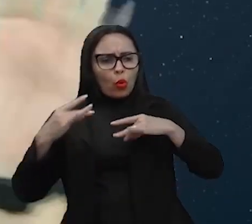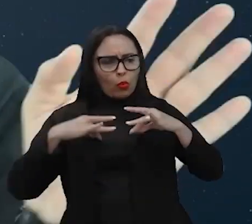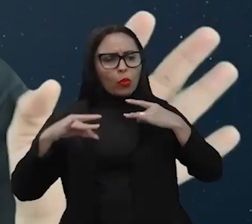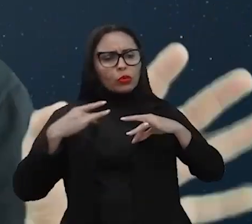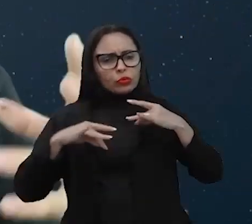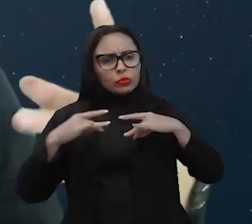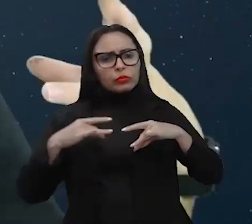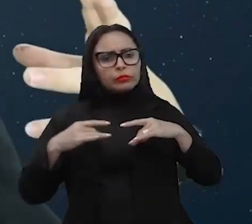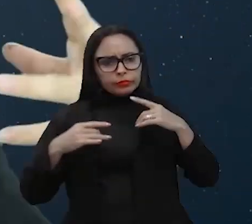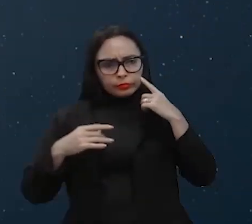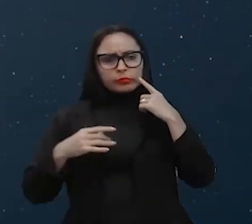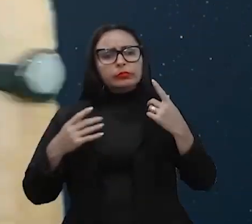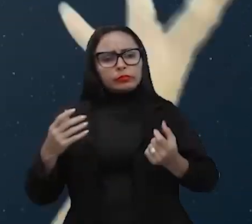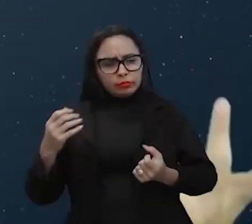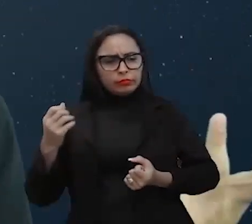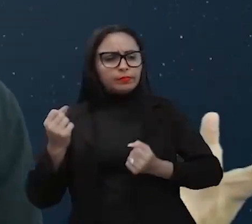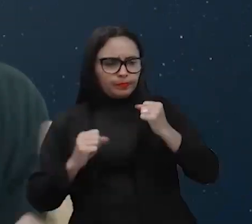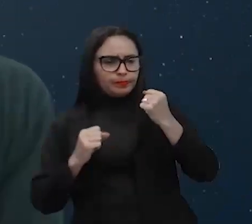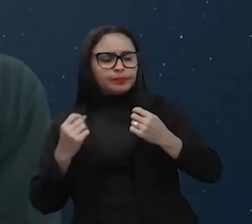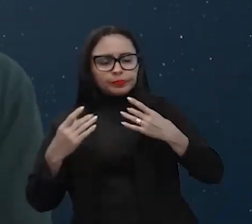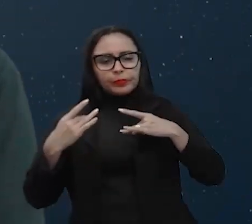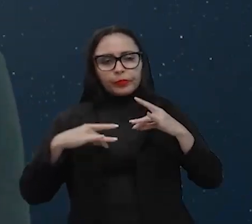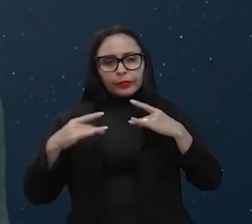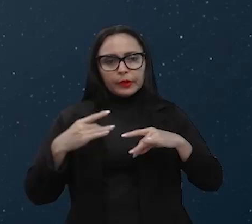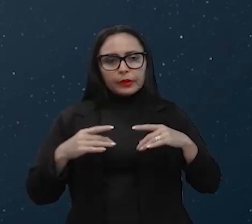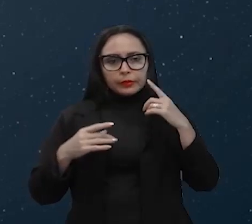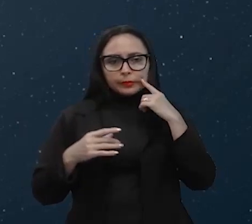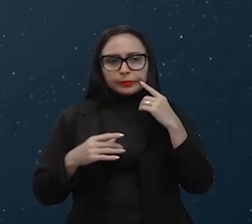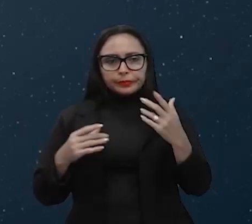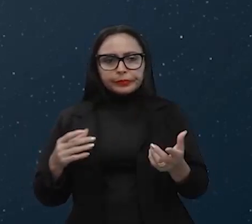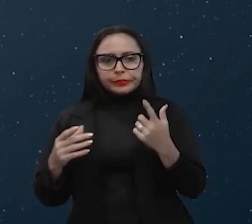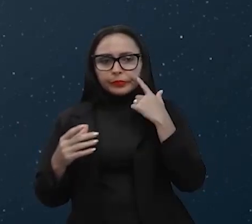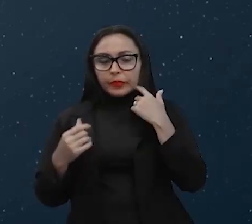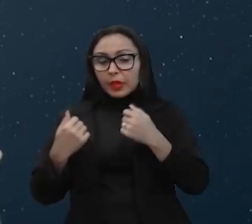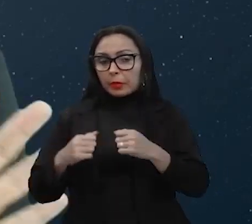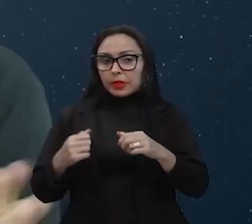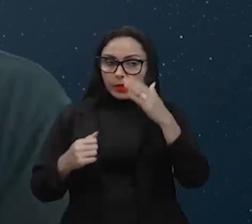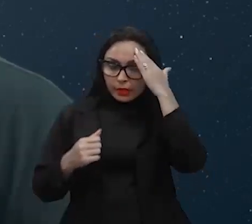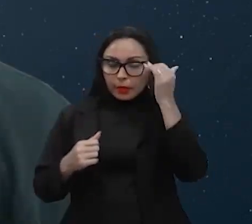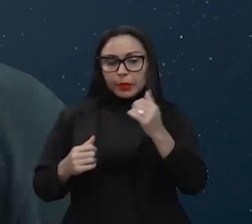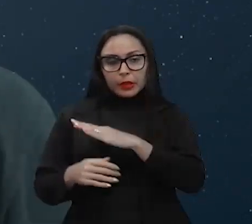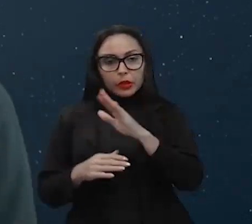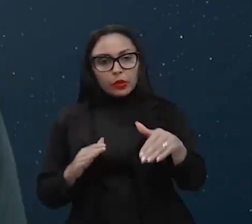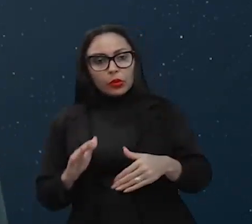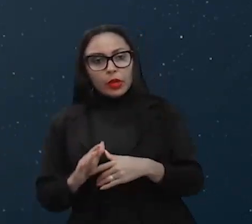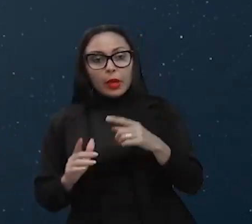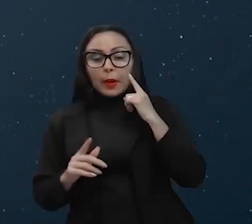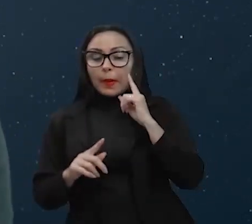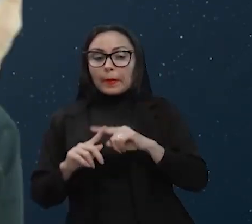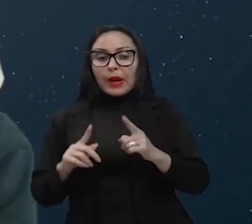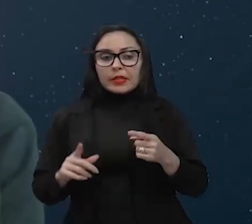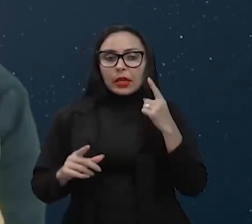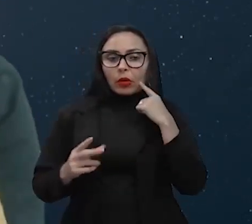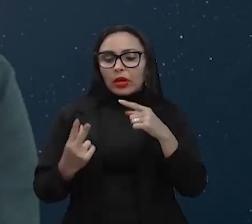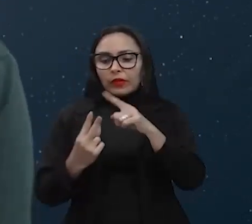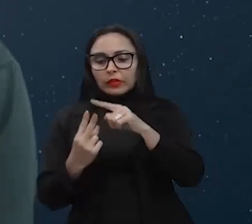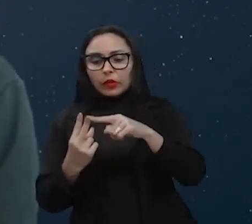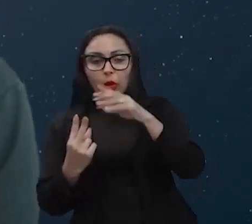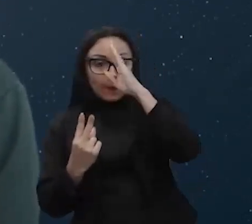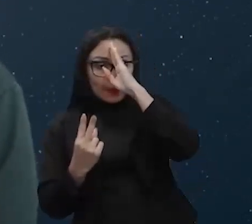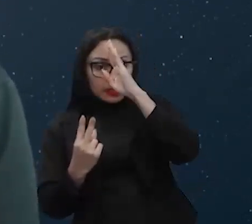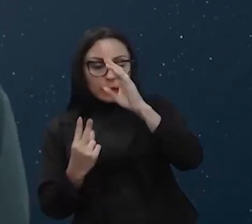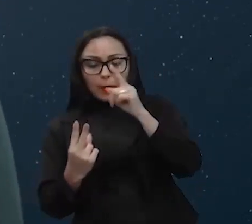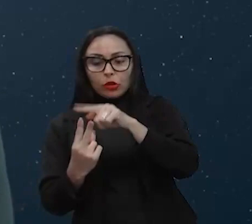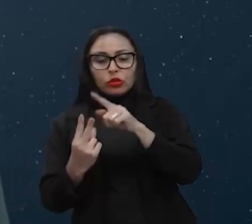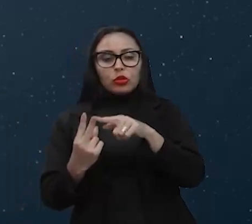São elas que vão produzir. A gente vai ter que dar conta de todas? Veja, teria que dar conta, mas agora eu vou falar das duas principais, ou que eles vão